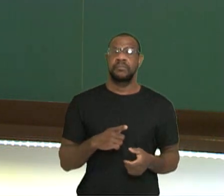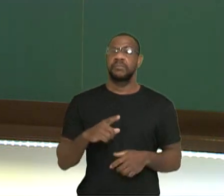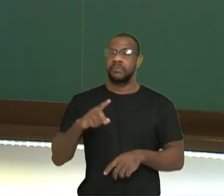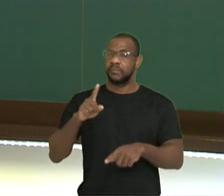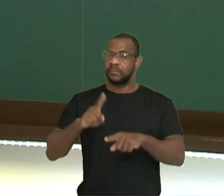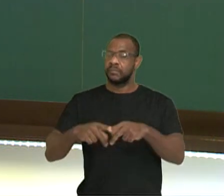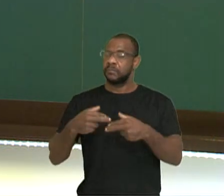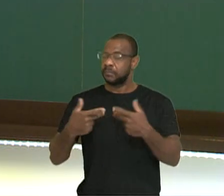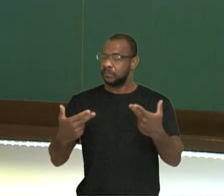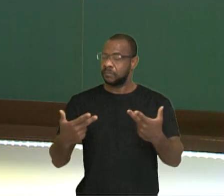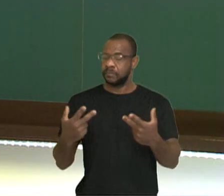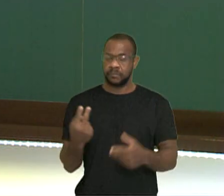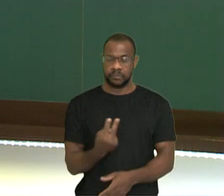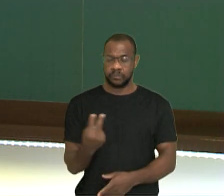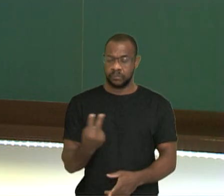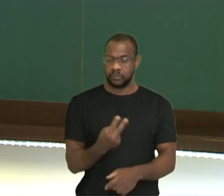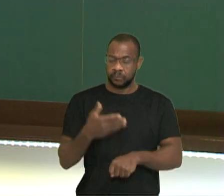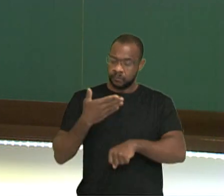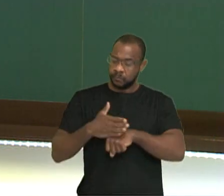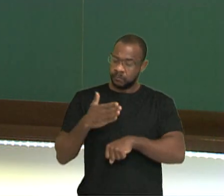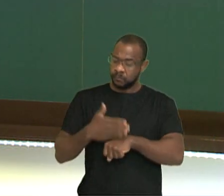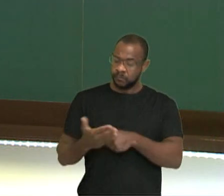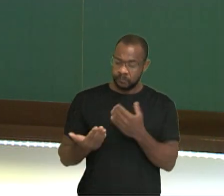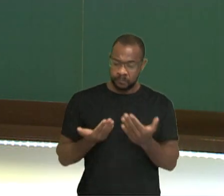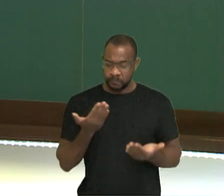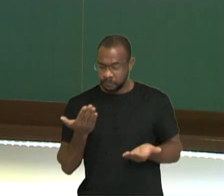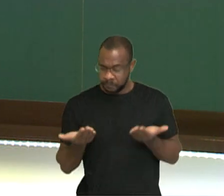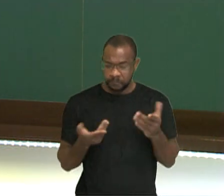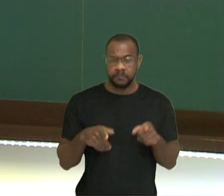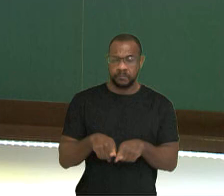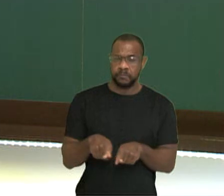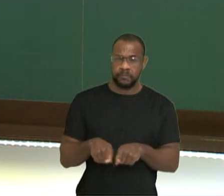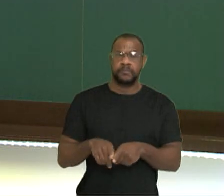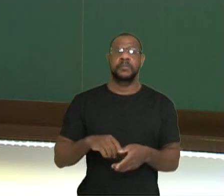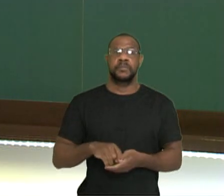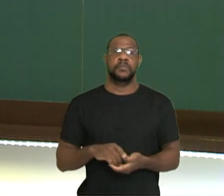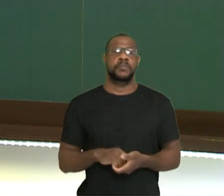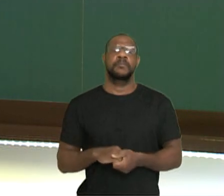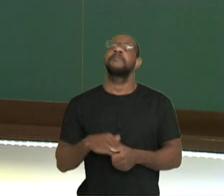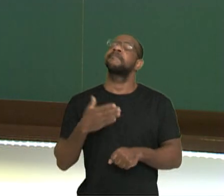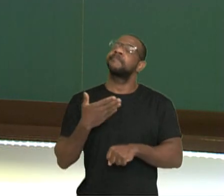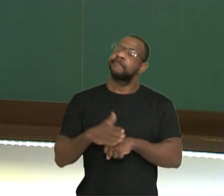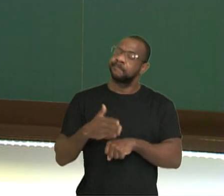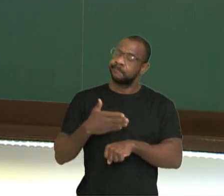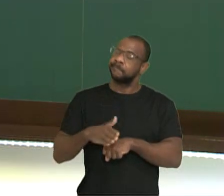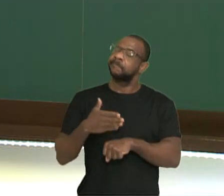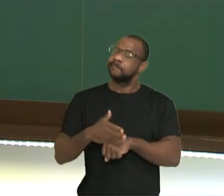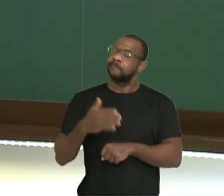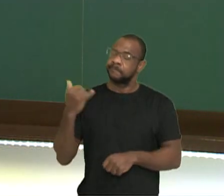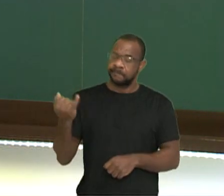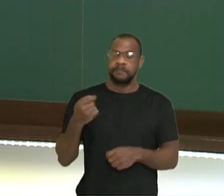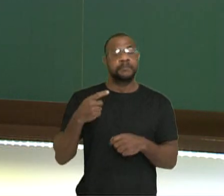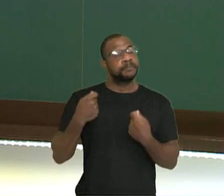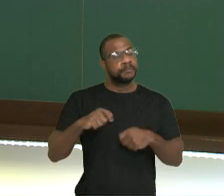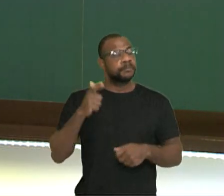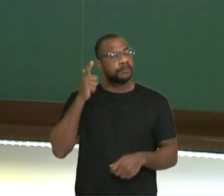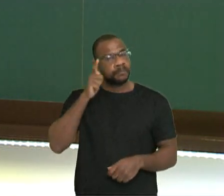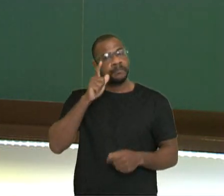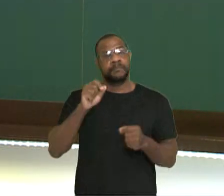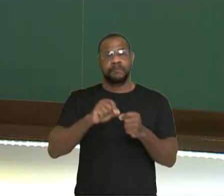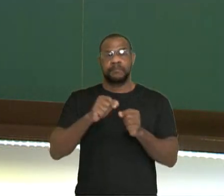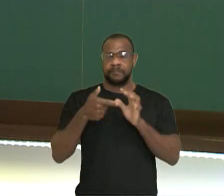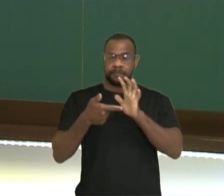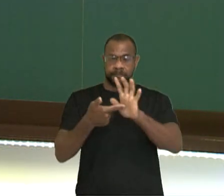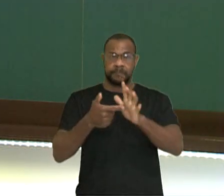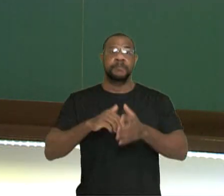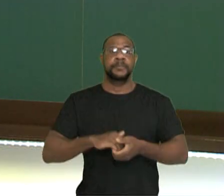para a dupla trabalhar esse equilíbrio e também, né, muito treino, muita disciplina para conseguir fazer um grande espetáculo.